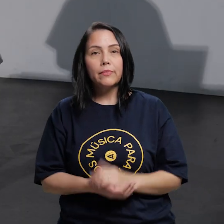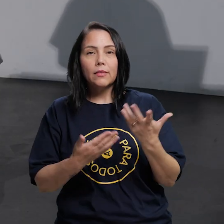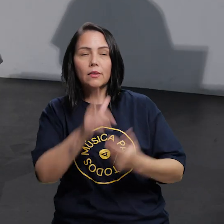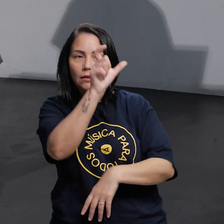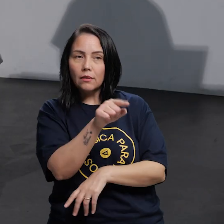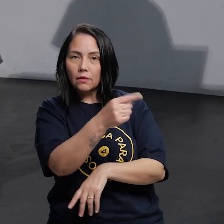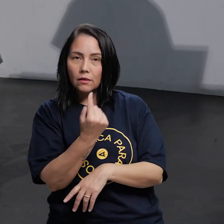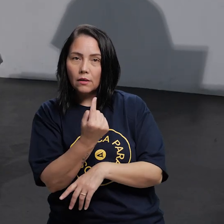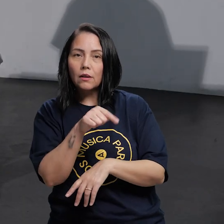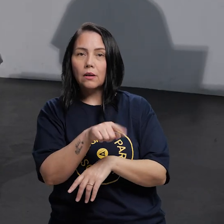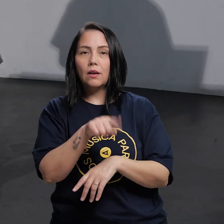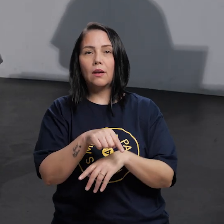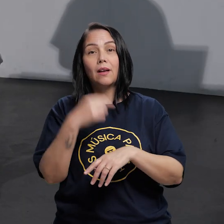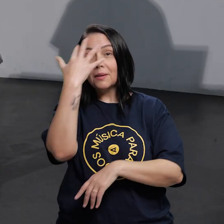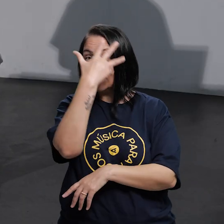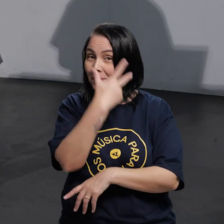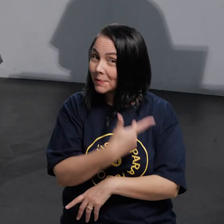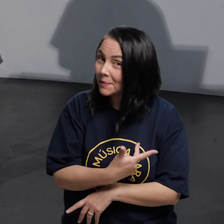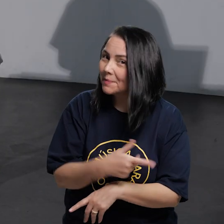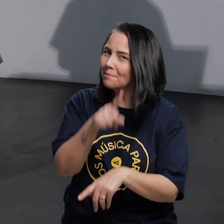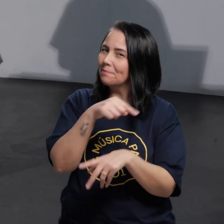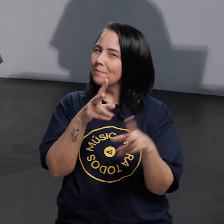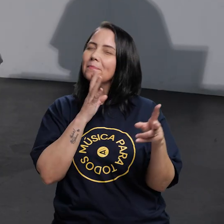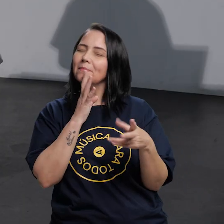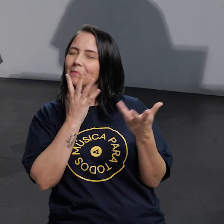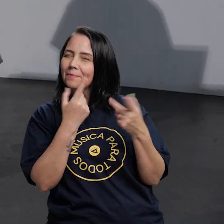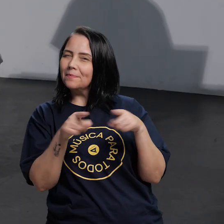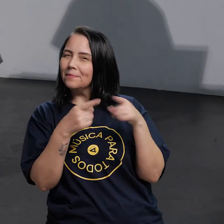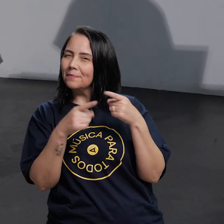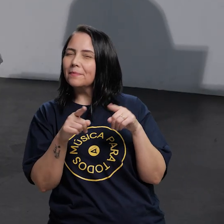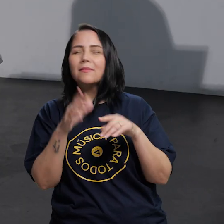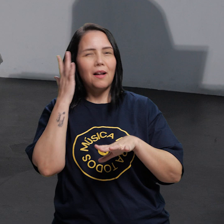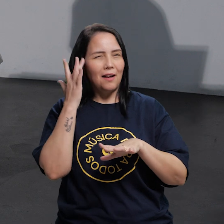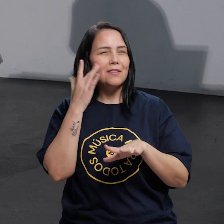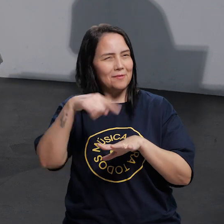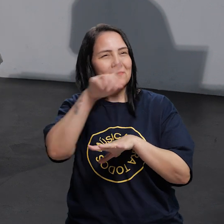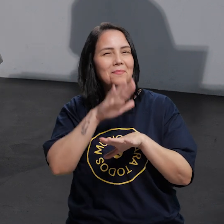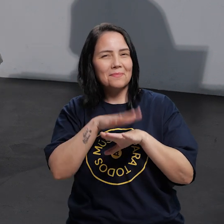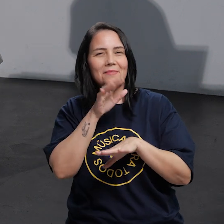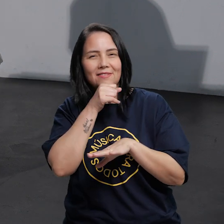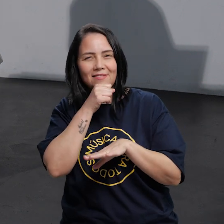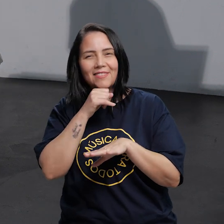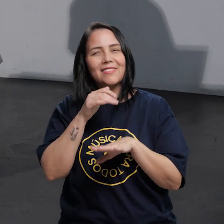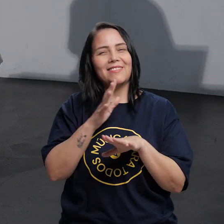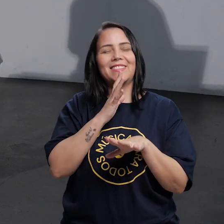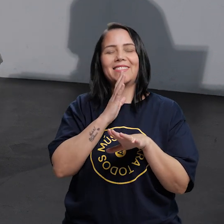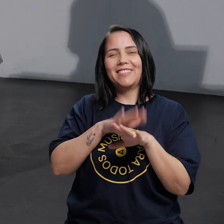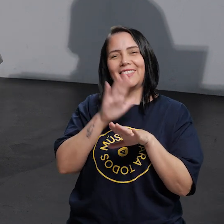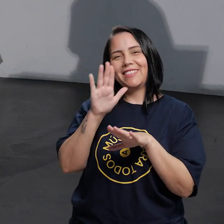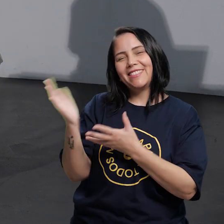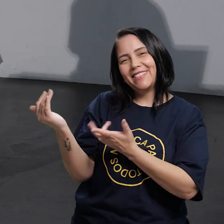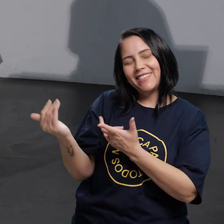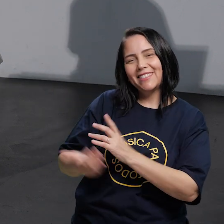Tá? Então, a música que o Felipe vai tocar se chama Que Bonito É. Vamos ver se vocês vão conhecer a melodia. Eu acho que os mais